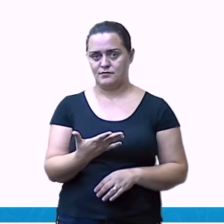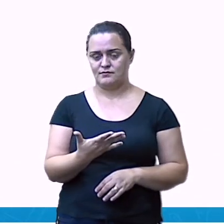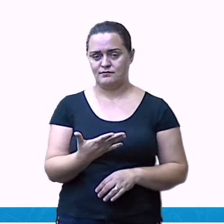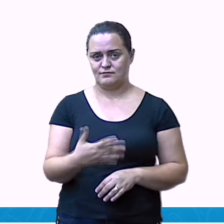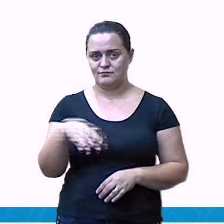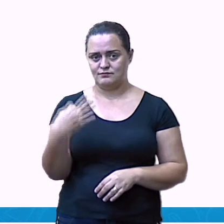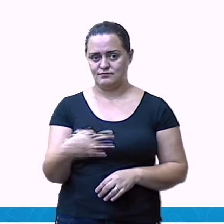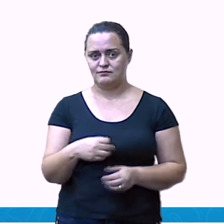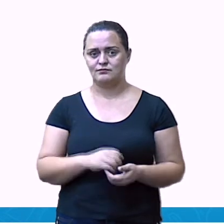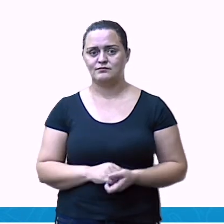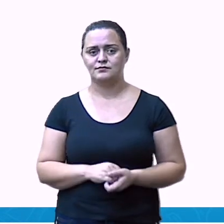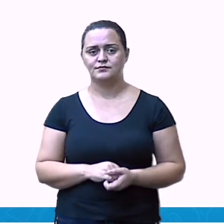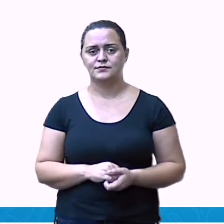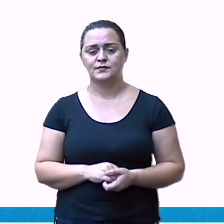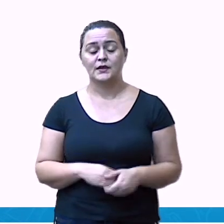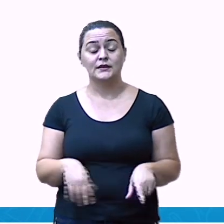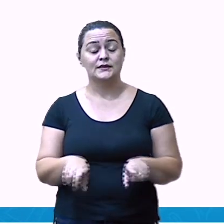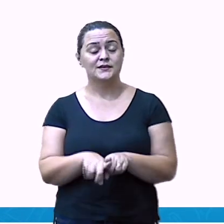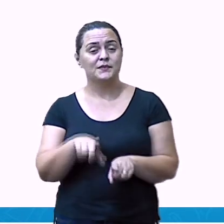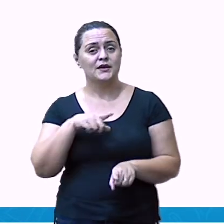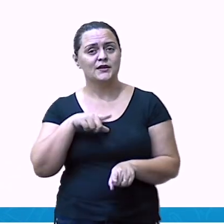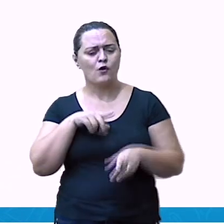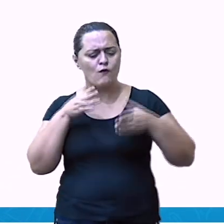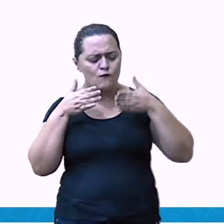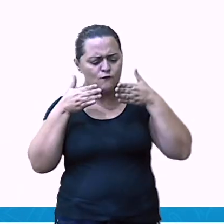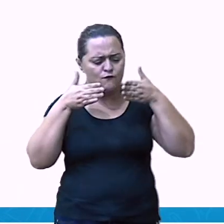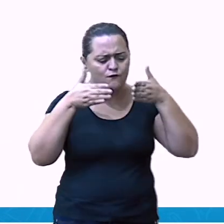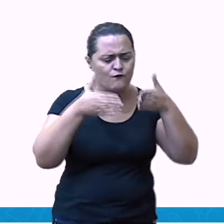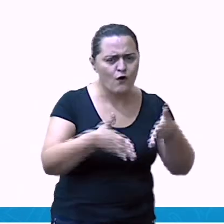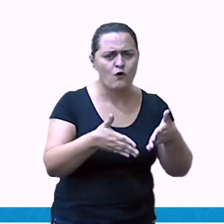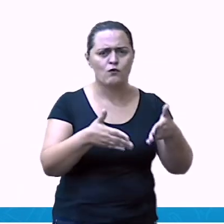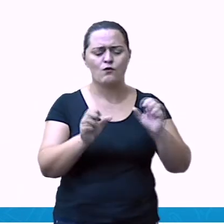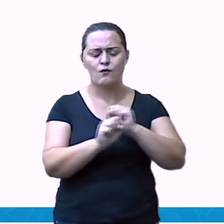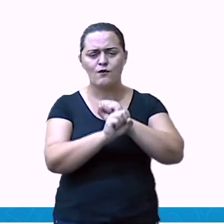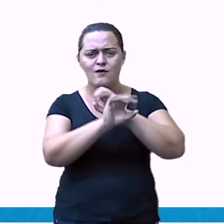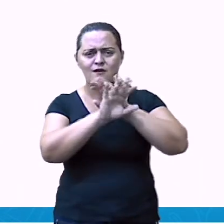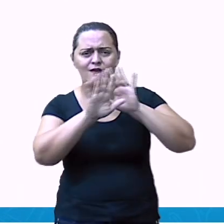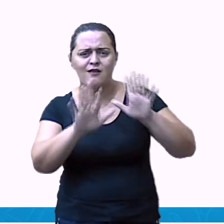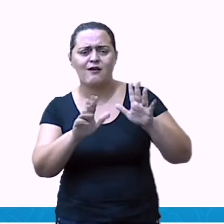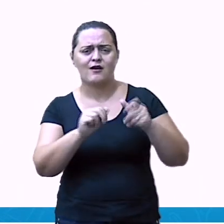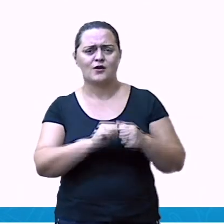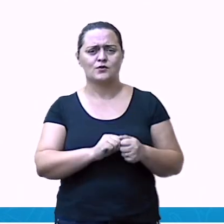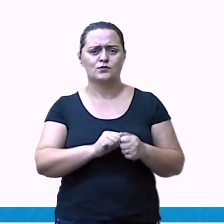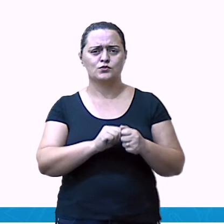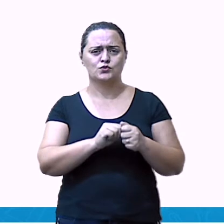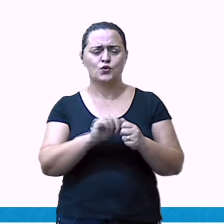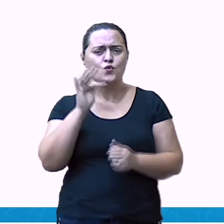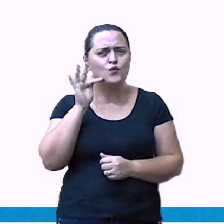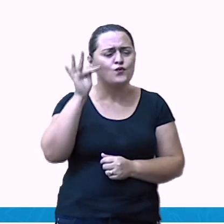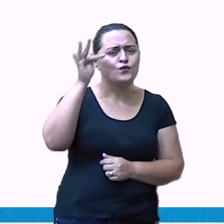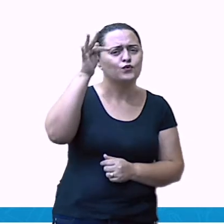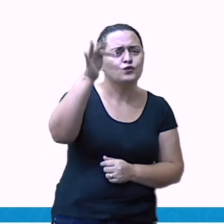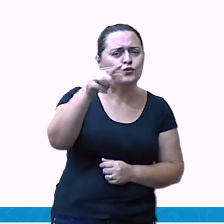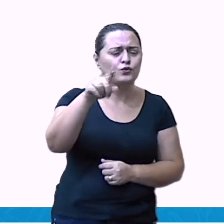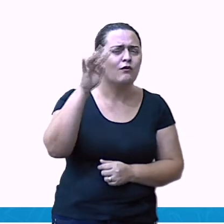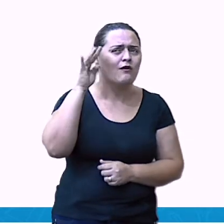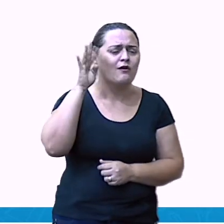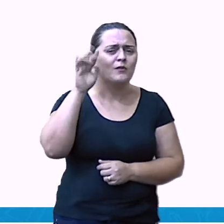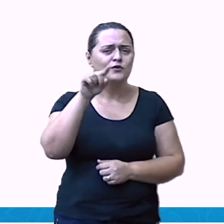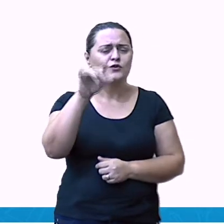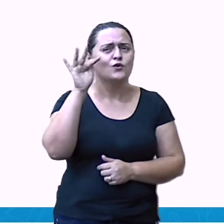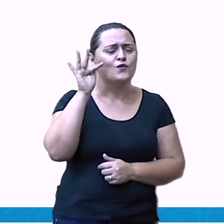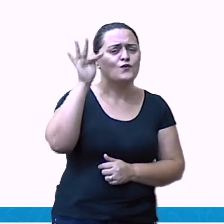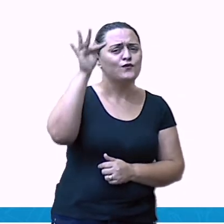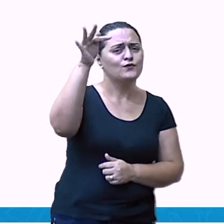Tenha metas claras e sonhos instigantes. Se imagine com frequência como já tendo o sonho